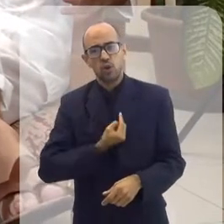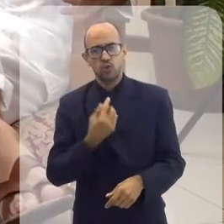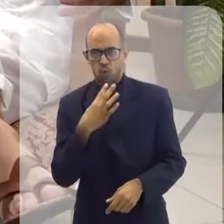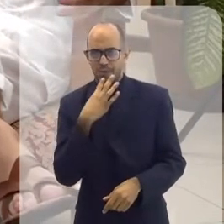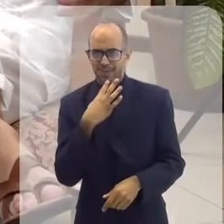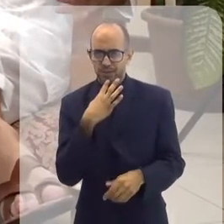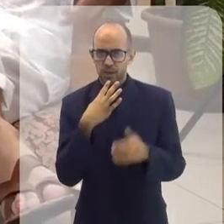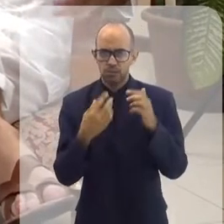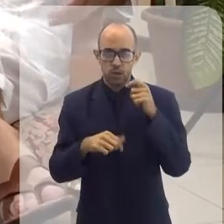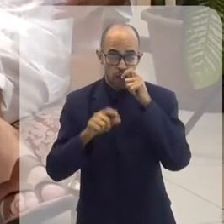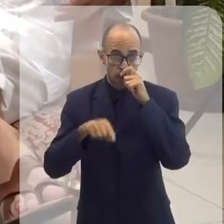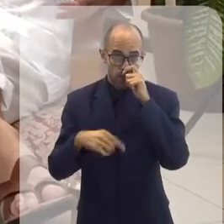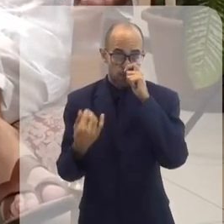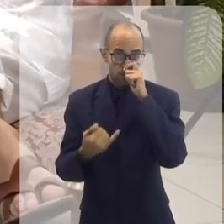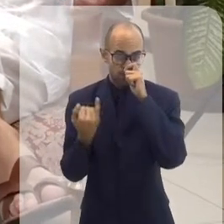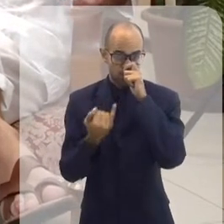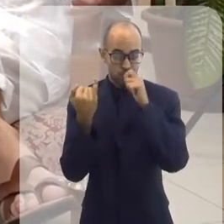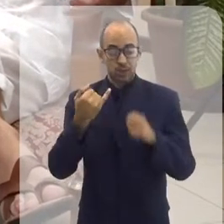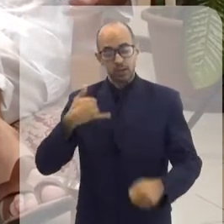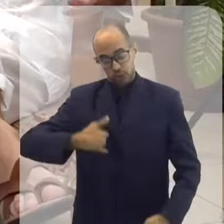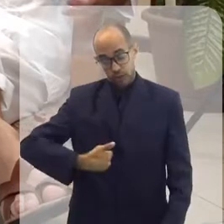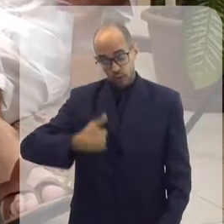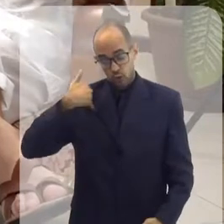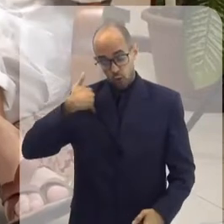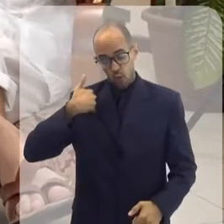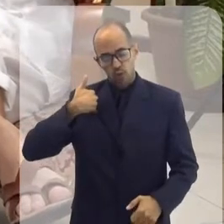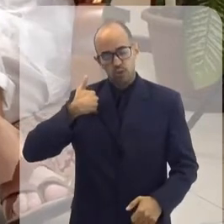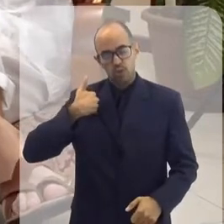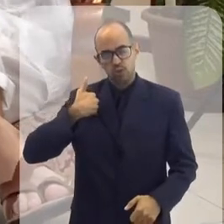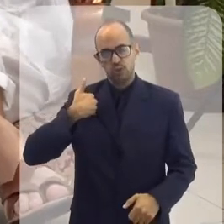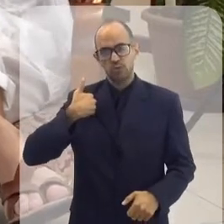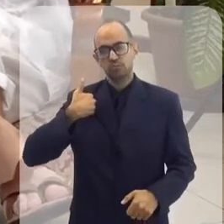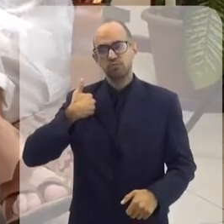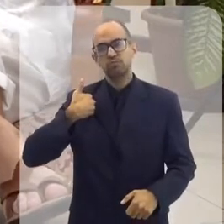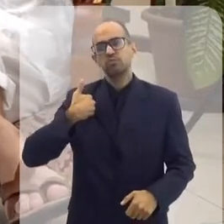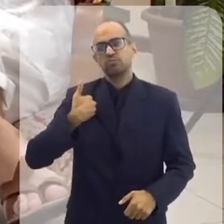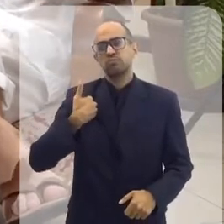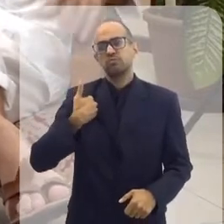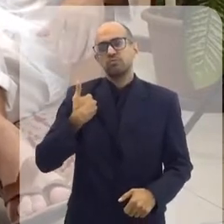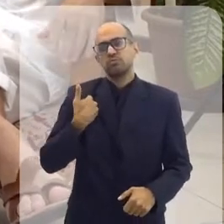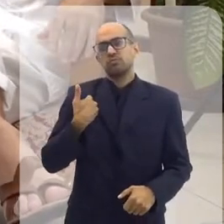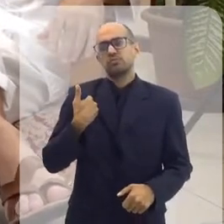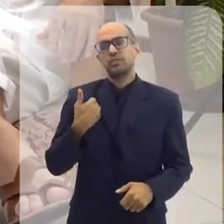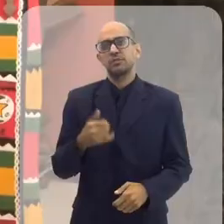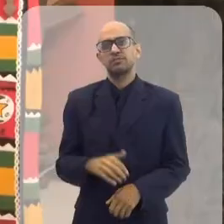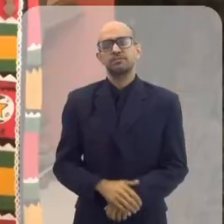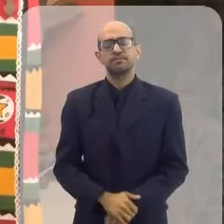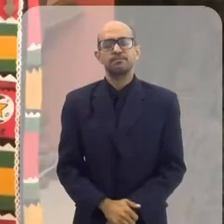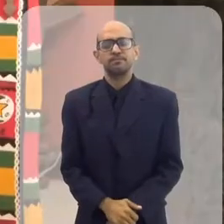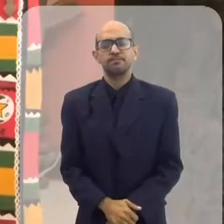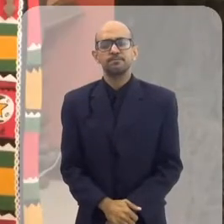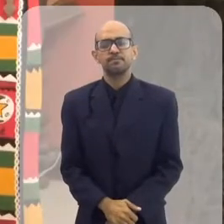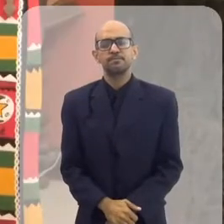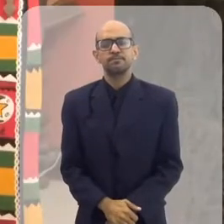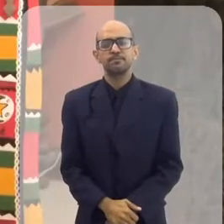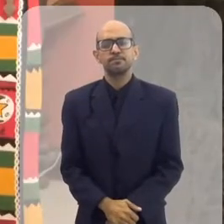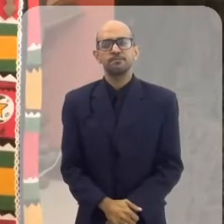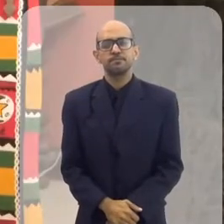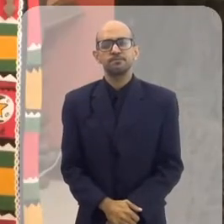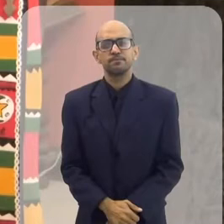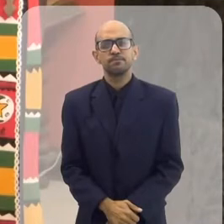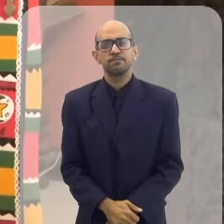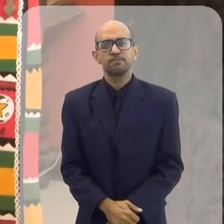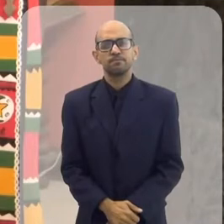nós conhecemos Então é sempre um grande orgulho poder compor parte desse tudo certo